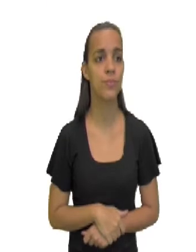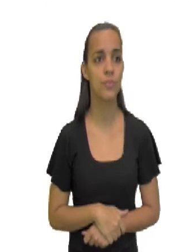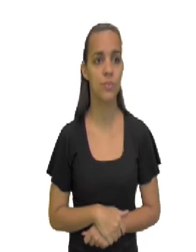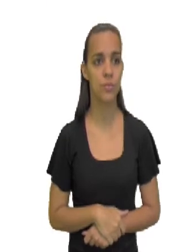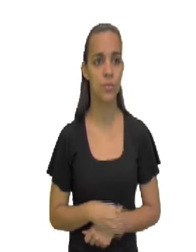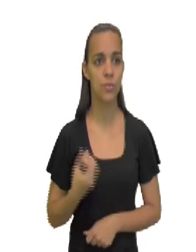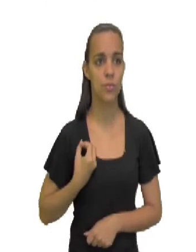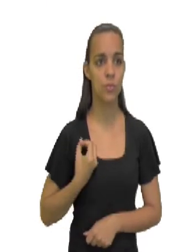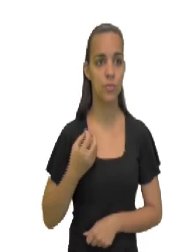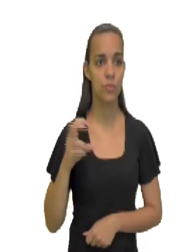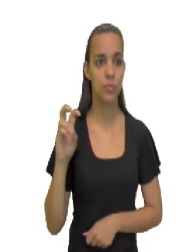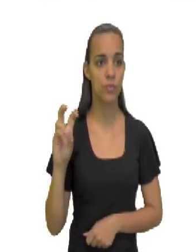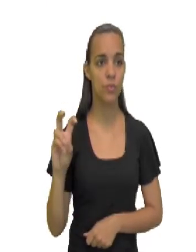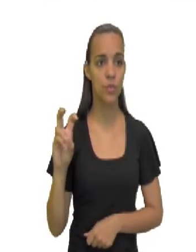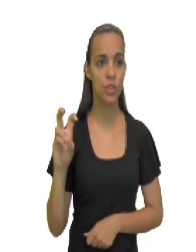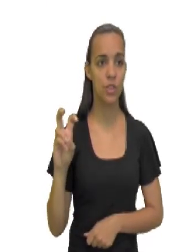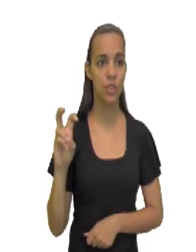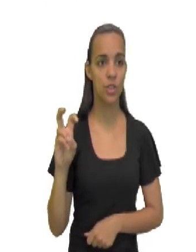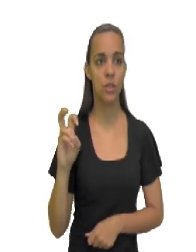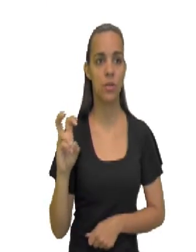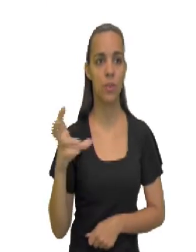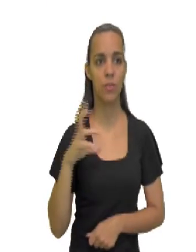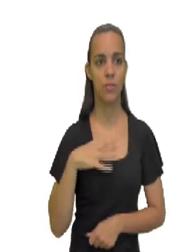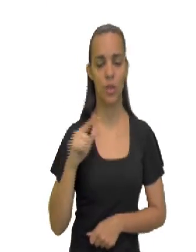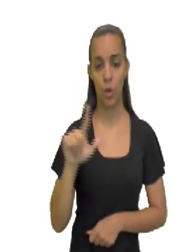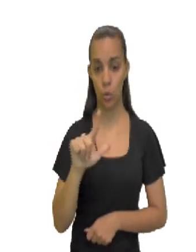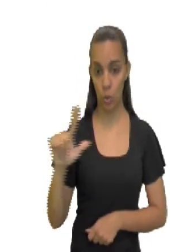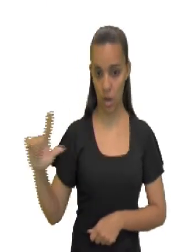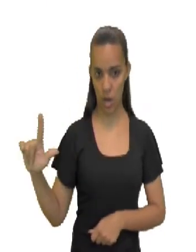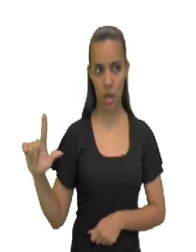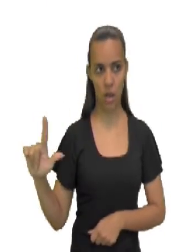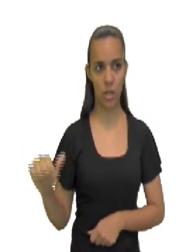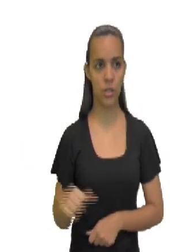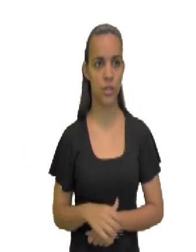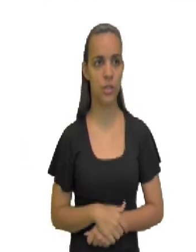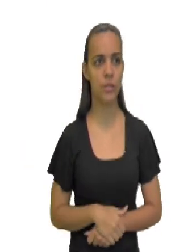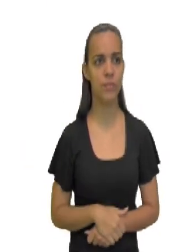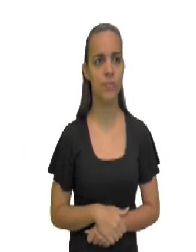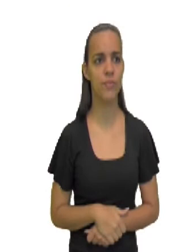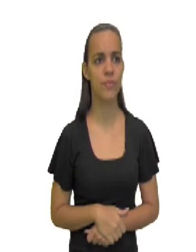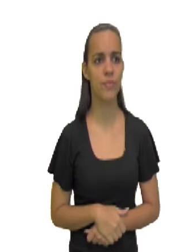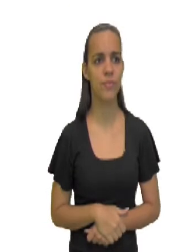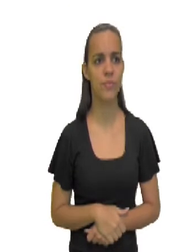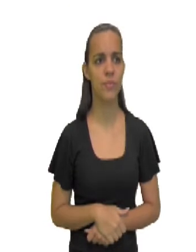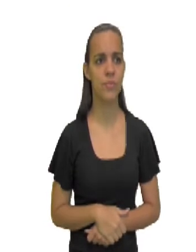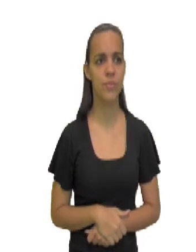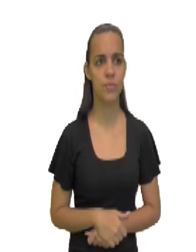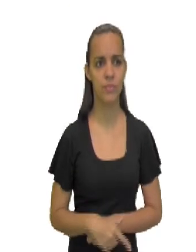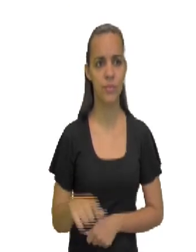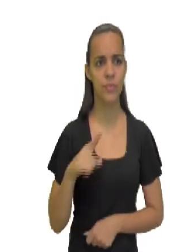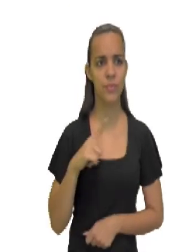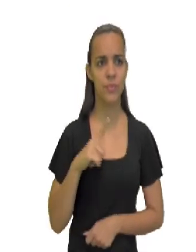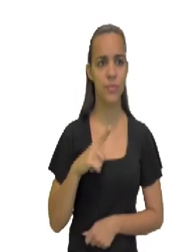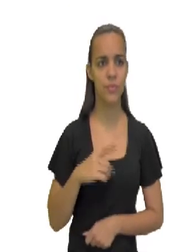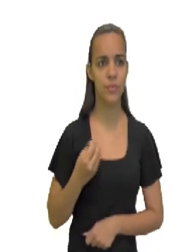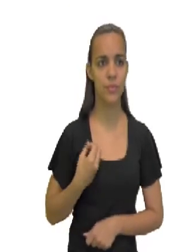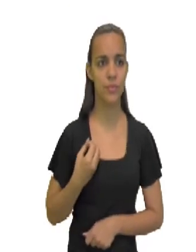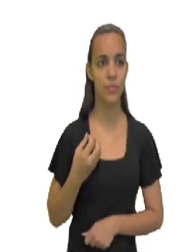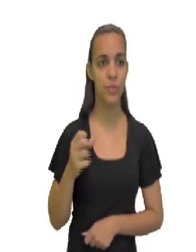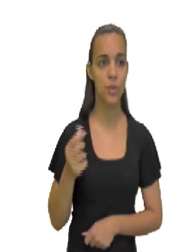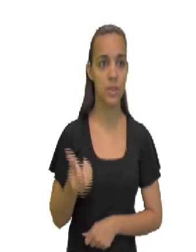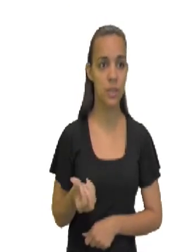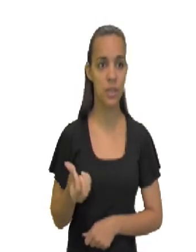Número 5, já de verde, passando aqui para outra região, nós temos a bacia do Atlântico